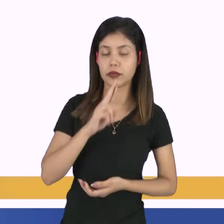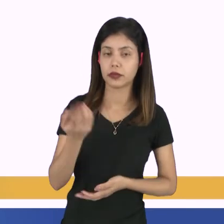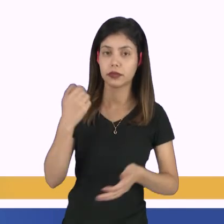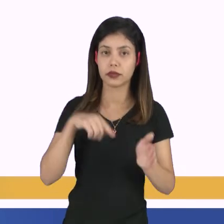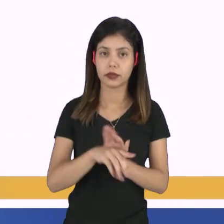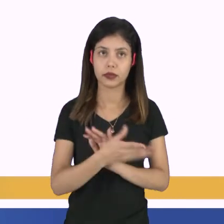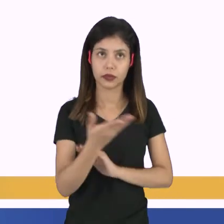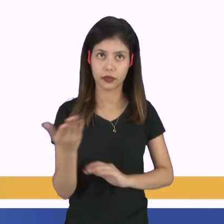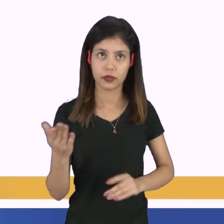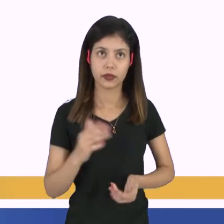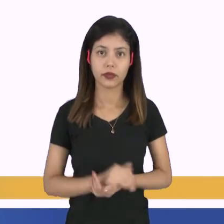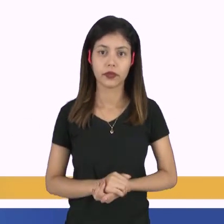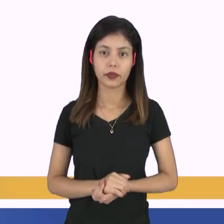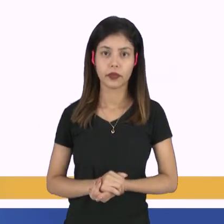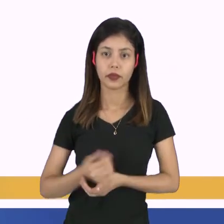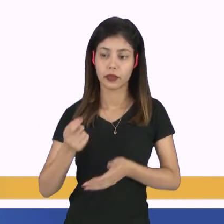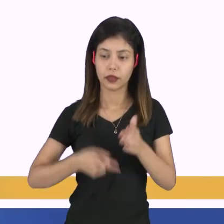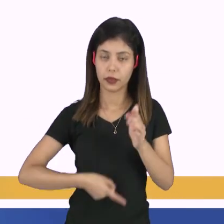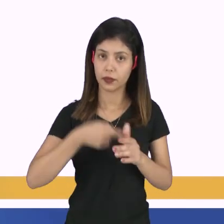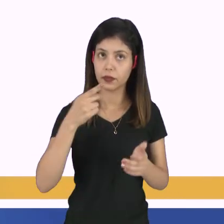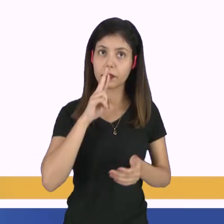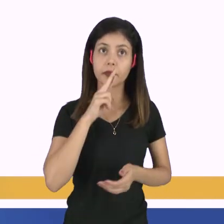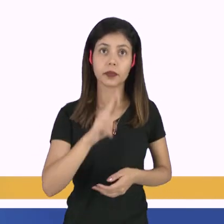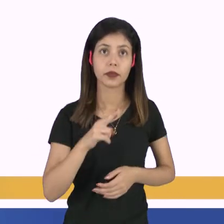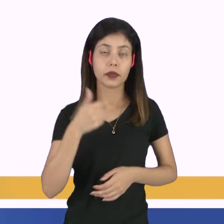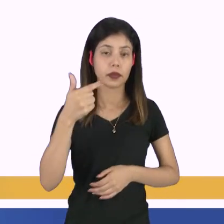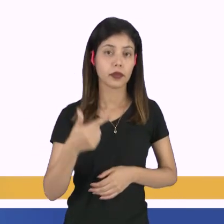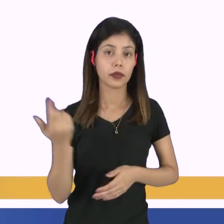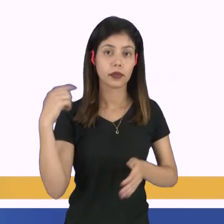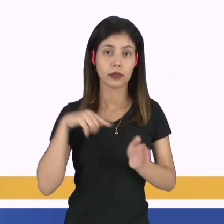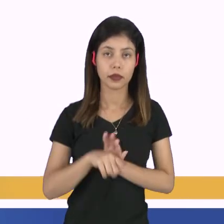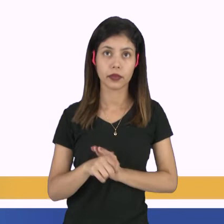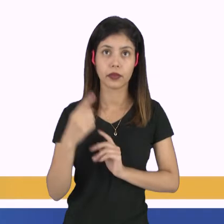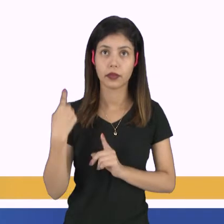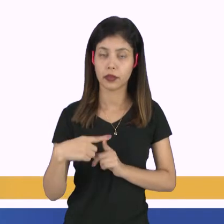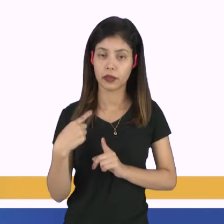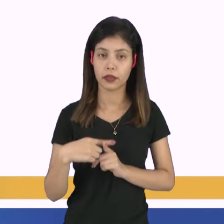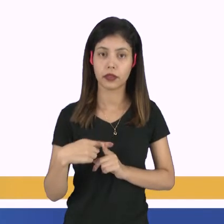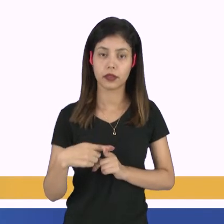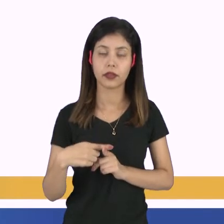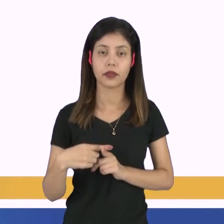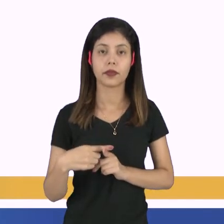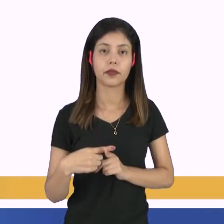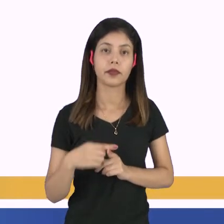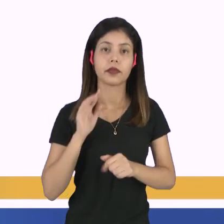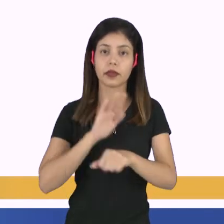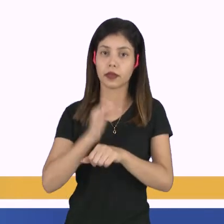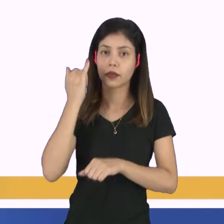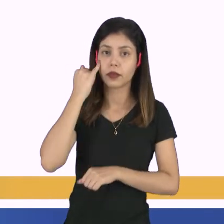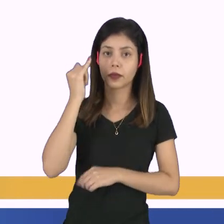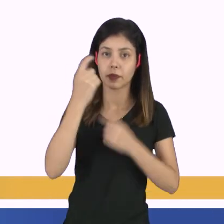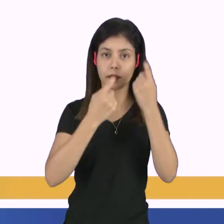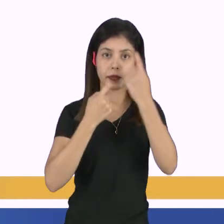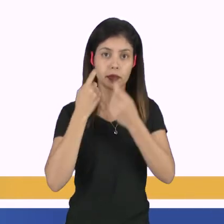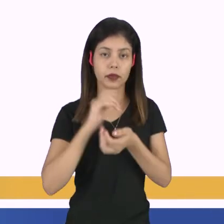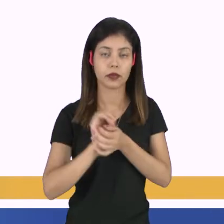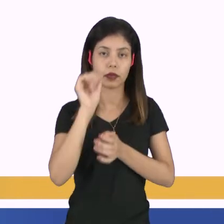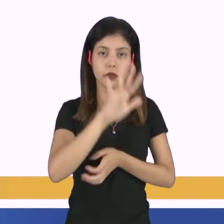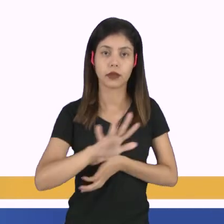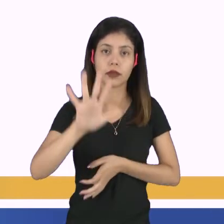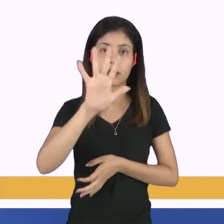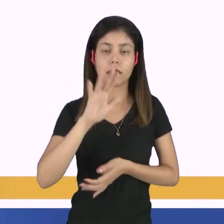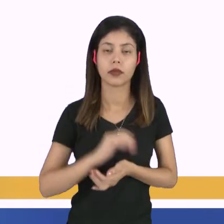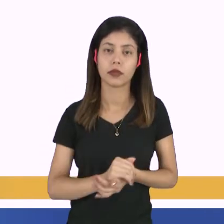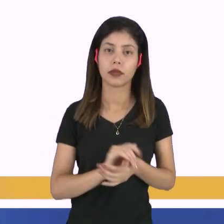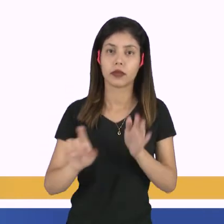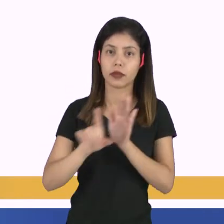questão aqui, né, a gente vai primeiramente responder a segunda pergunta porque ela vai nos dar a ideia da expressão geral da